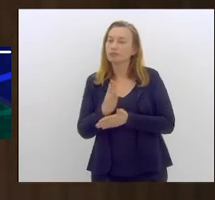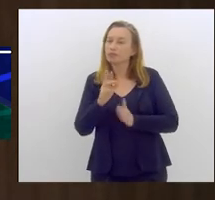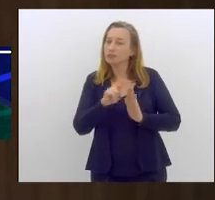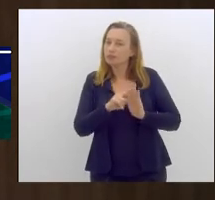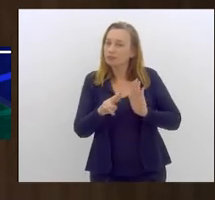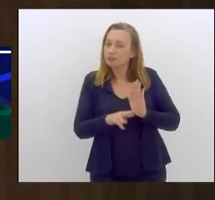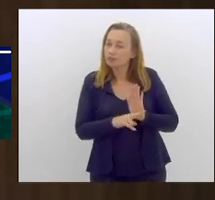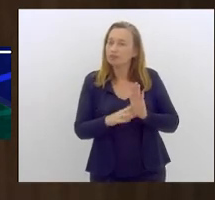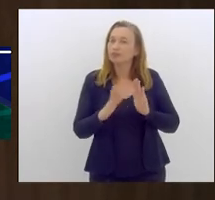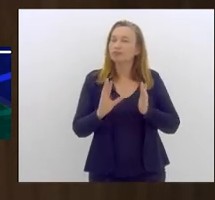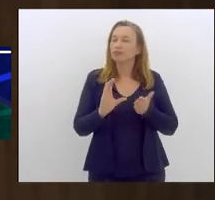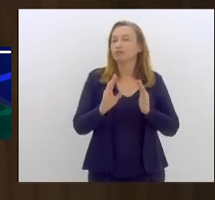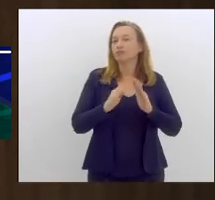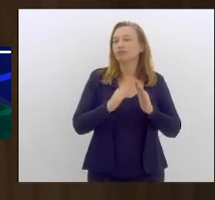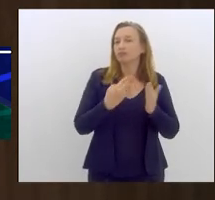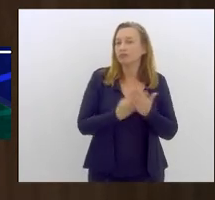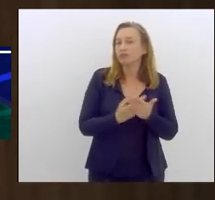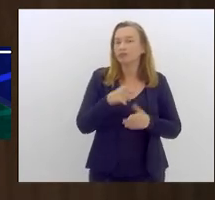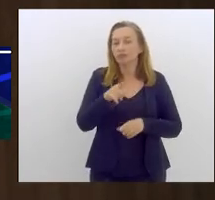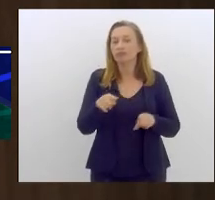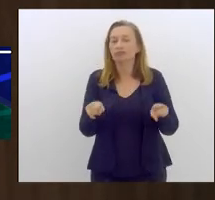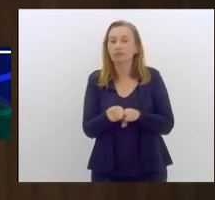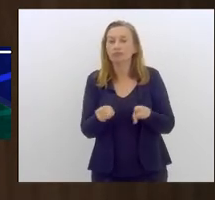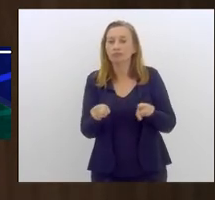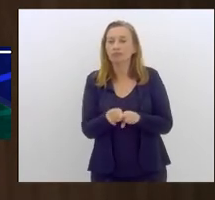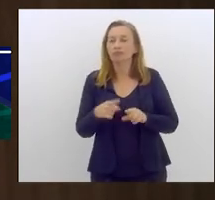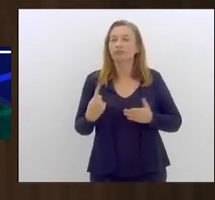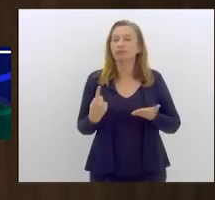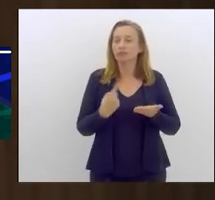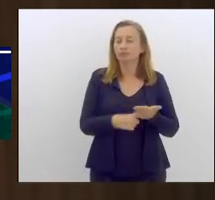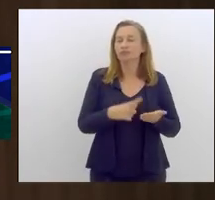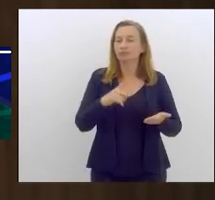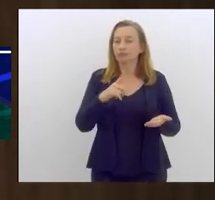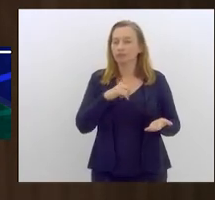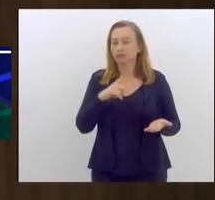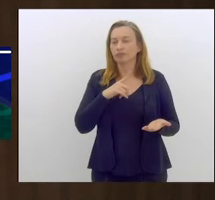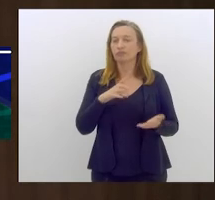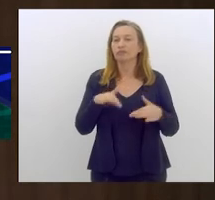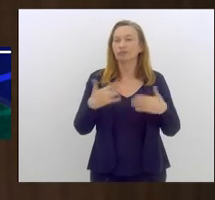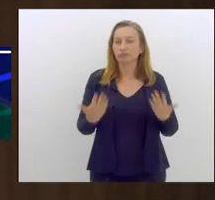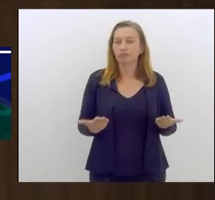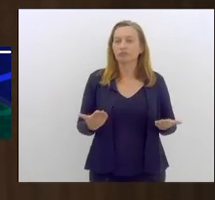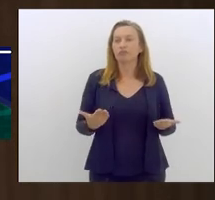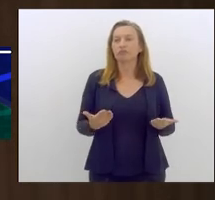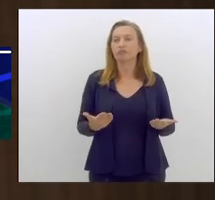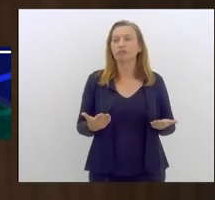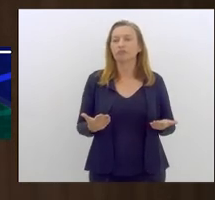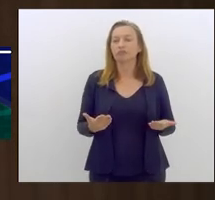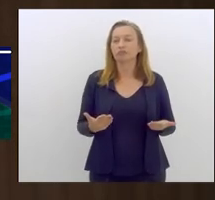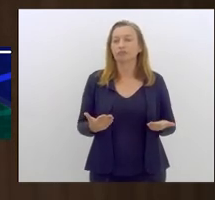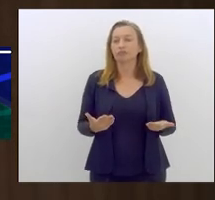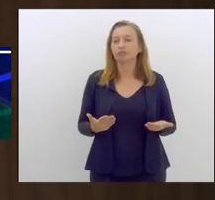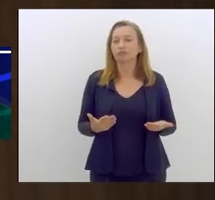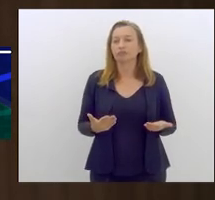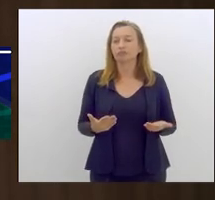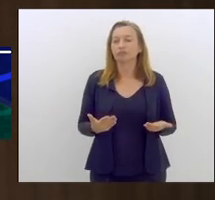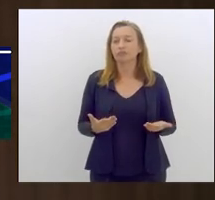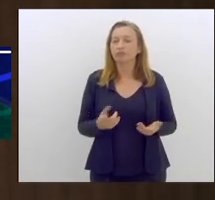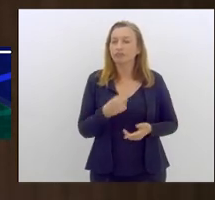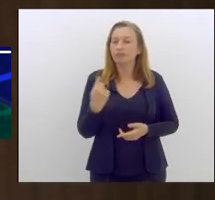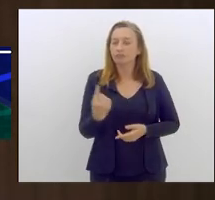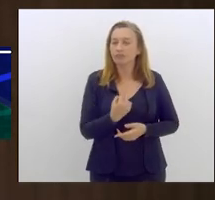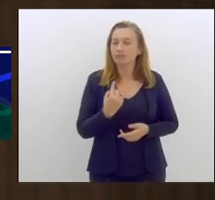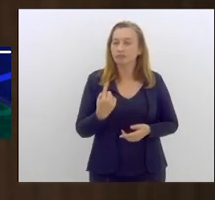regras escolares, você também se compromete com elas. Então, de alguma forma, para nós,